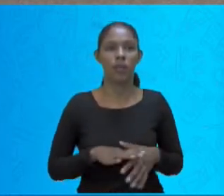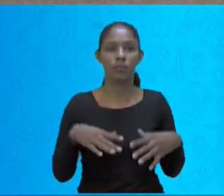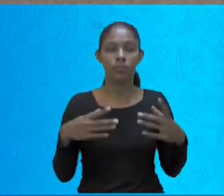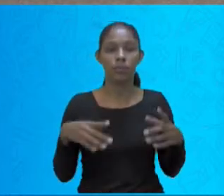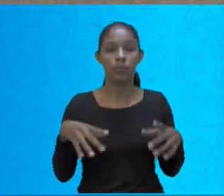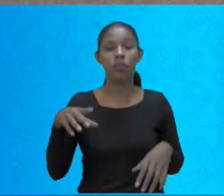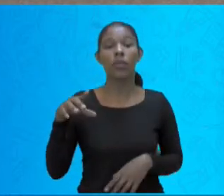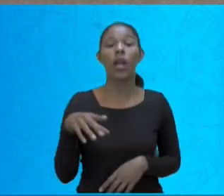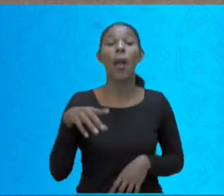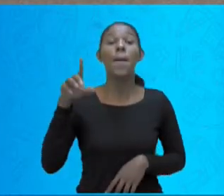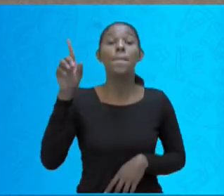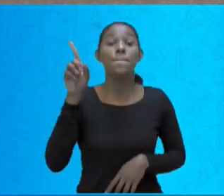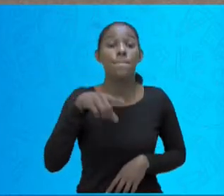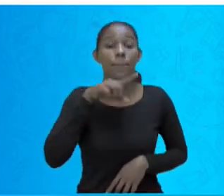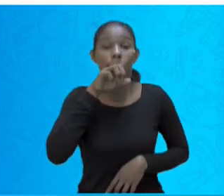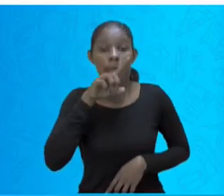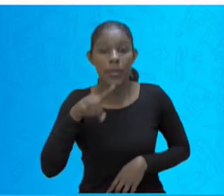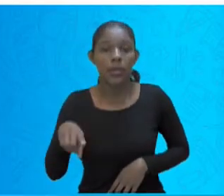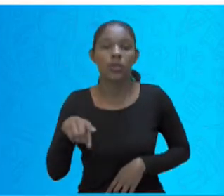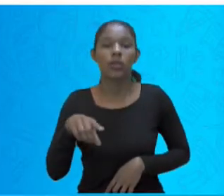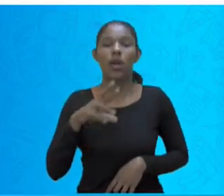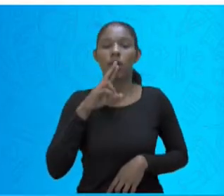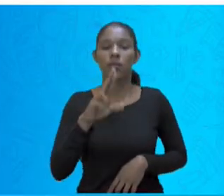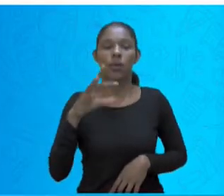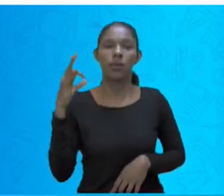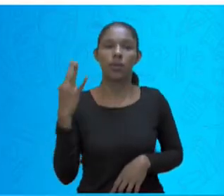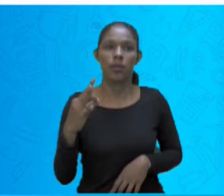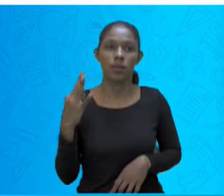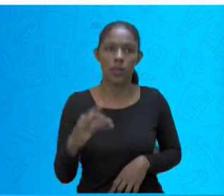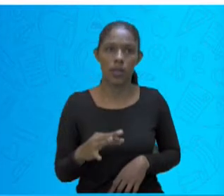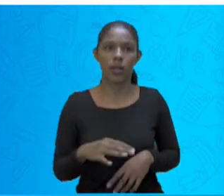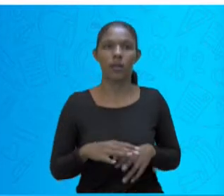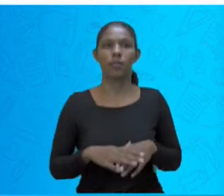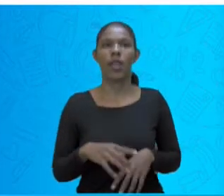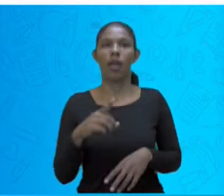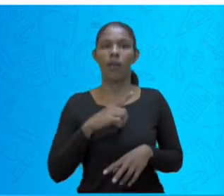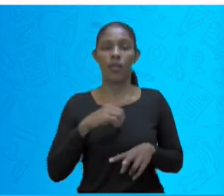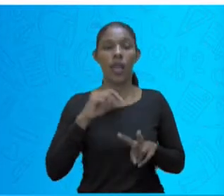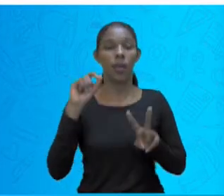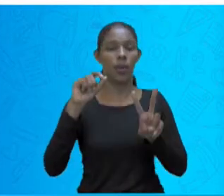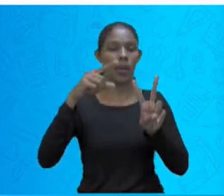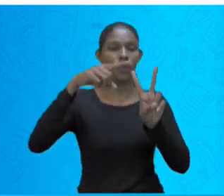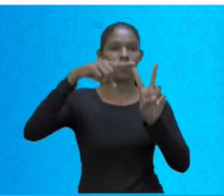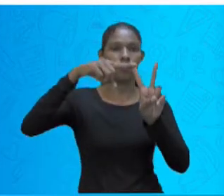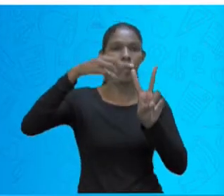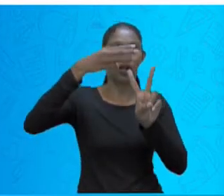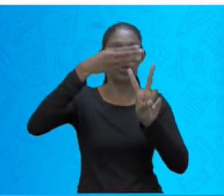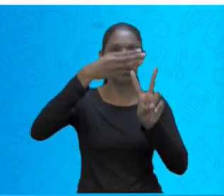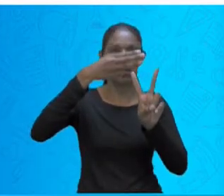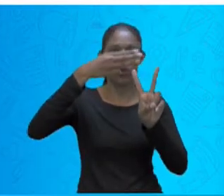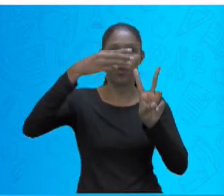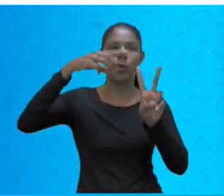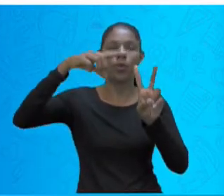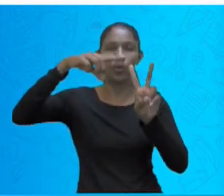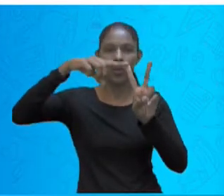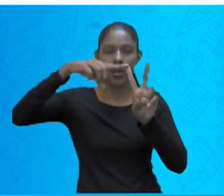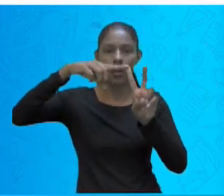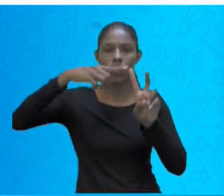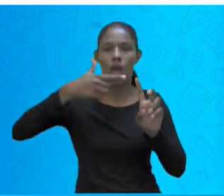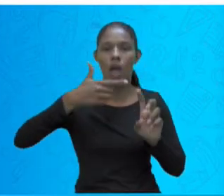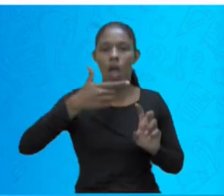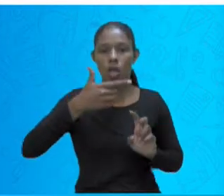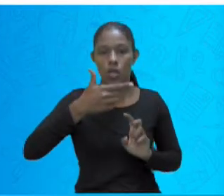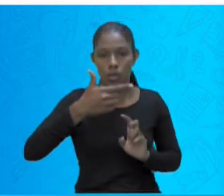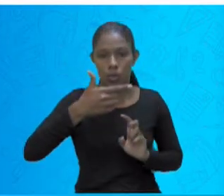Marque com um X a alternativa correta. Eu tenho aqui raiz cúbica de 2 elevado